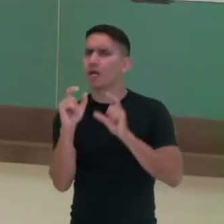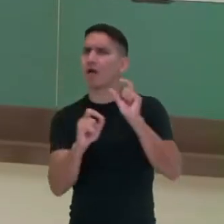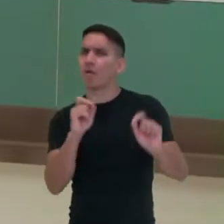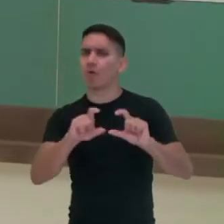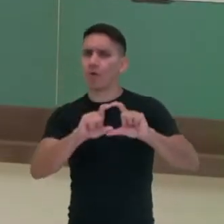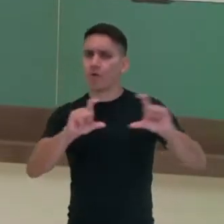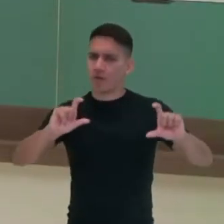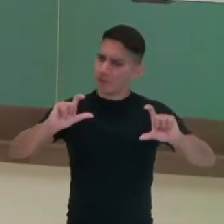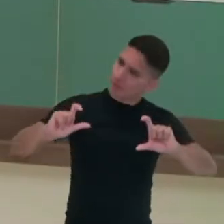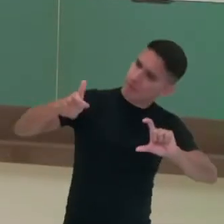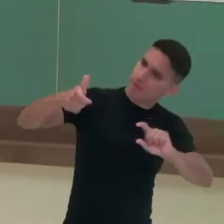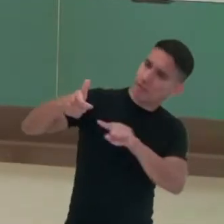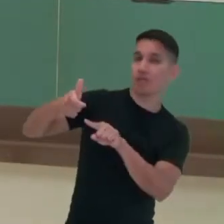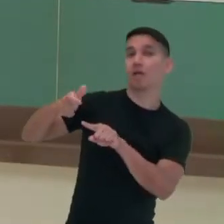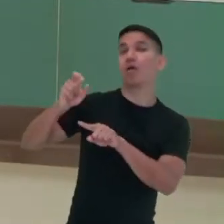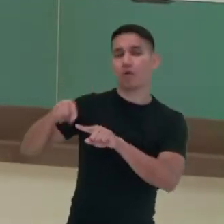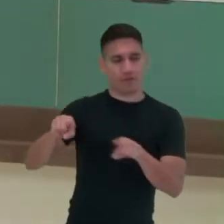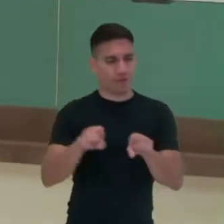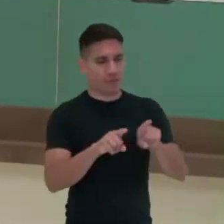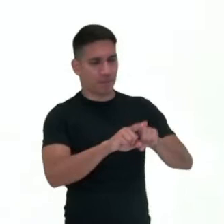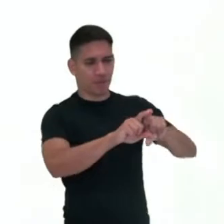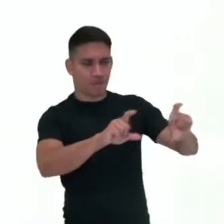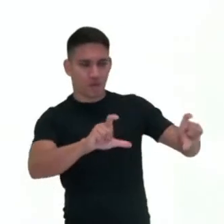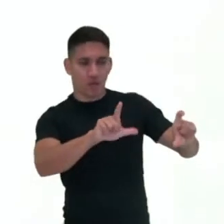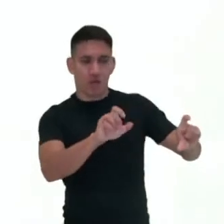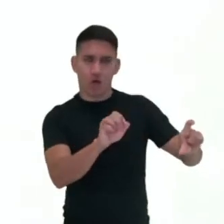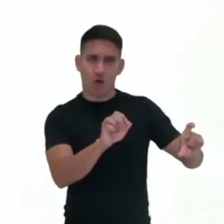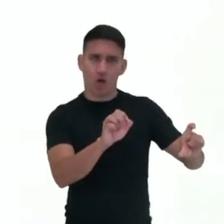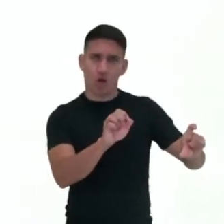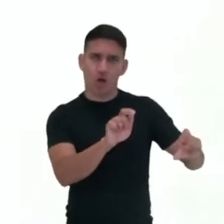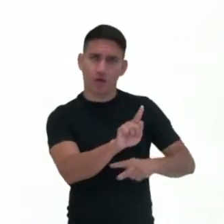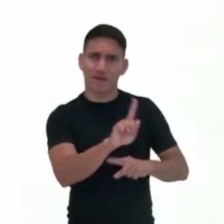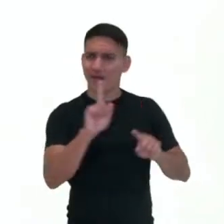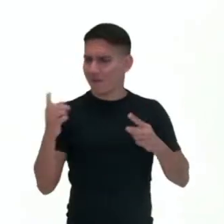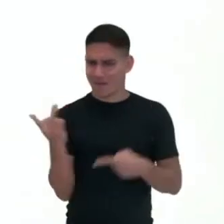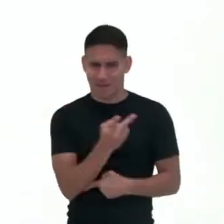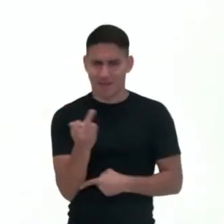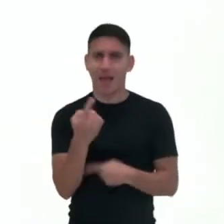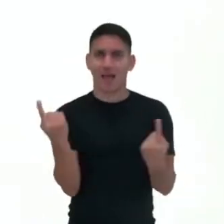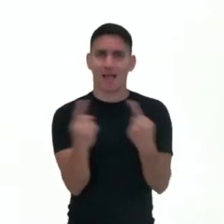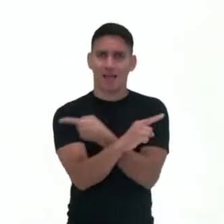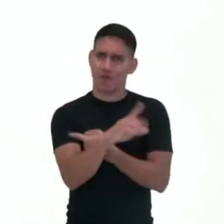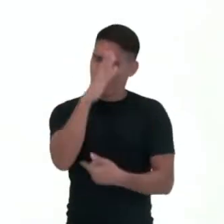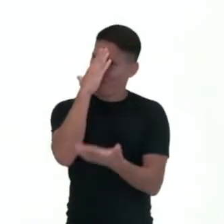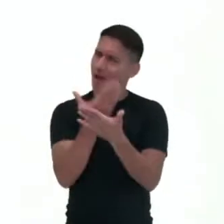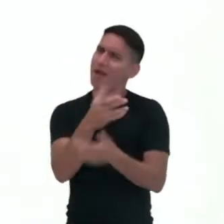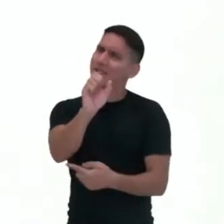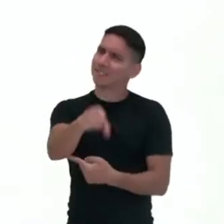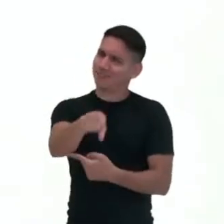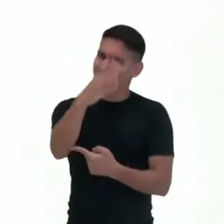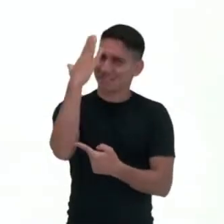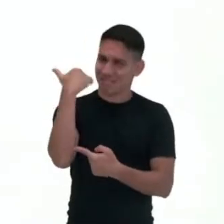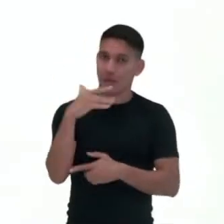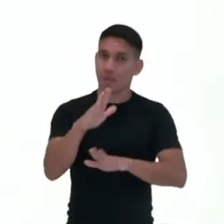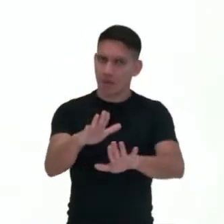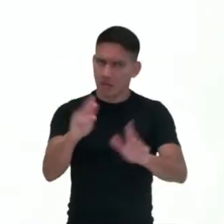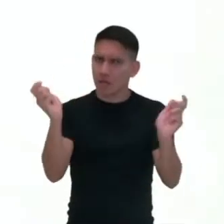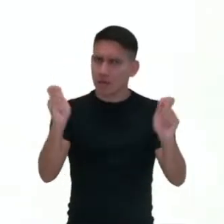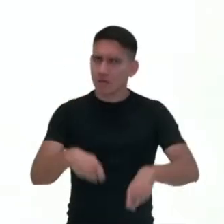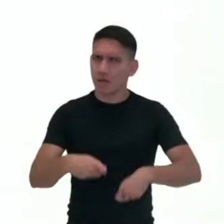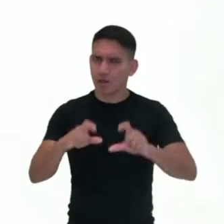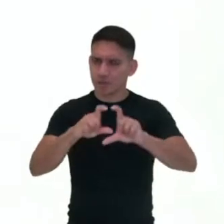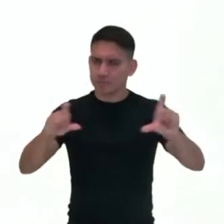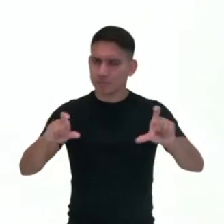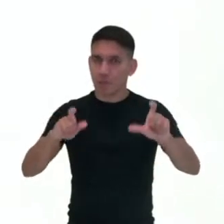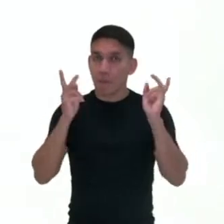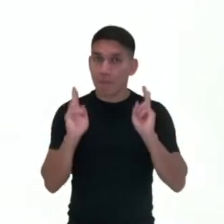funções exponencial e logarítmica são inversas? Acredito que sim. Mas sabe representá-las em um